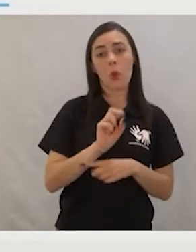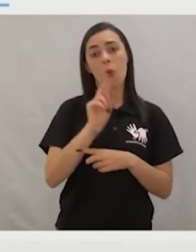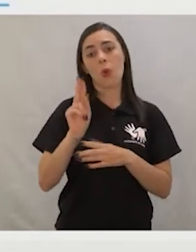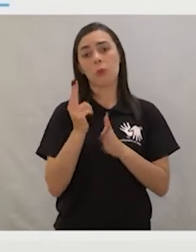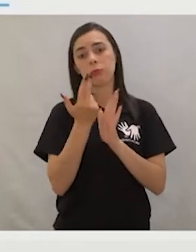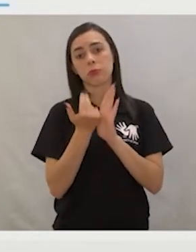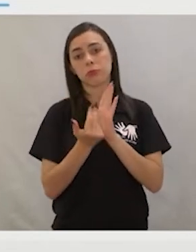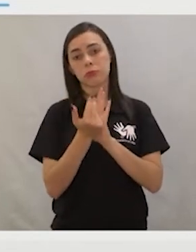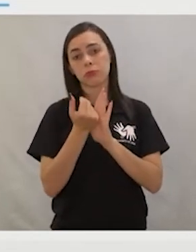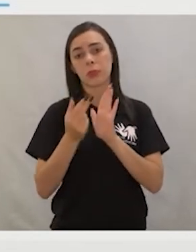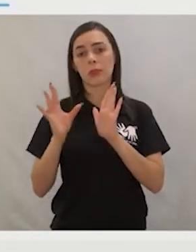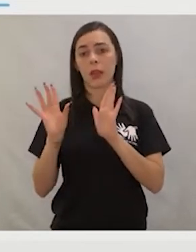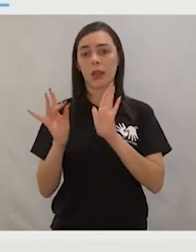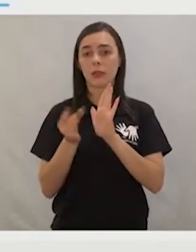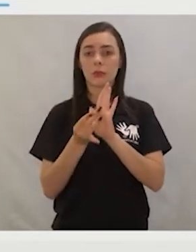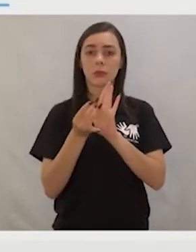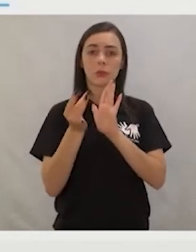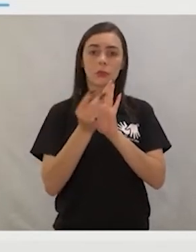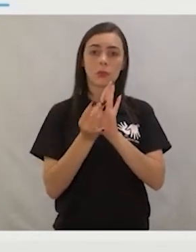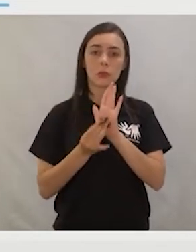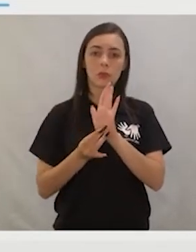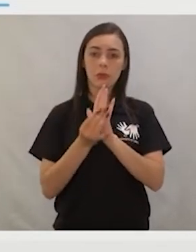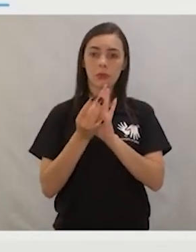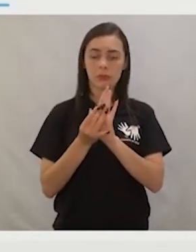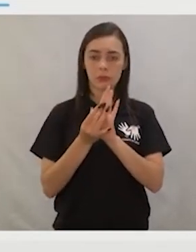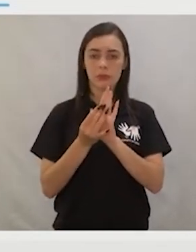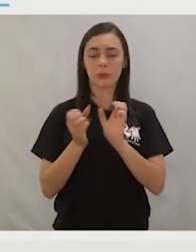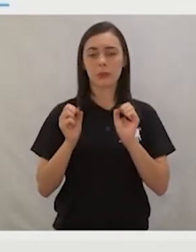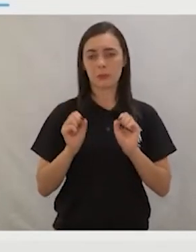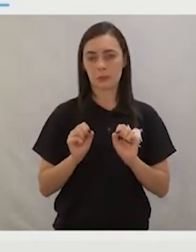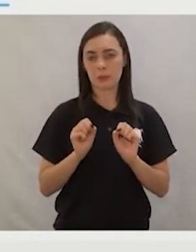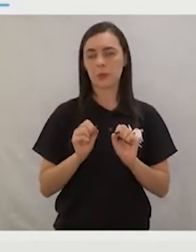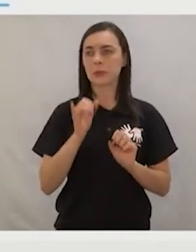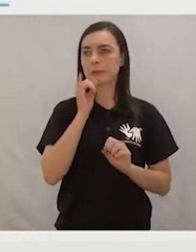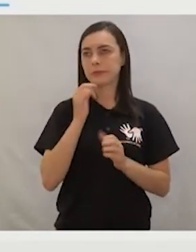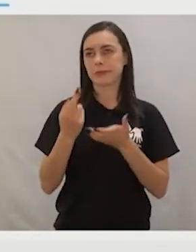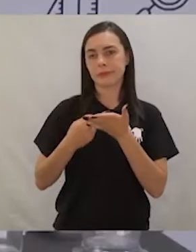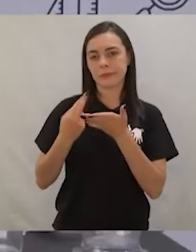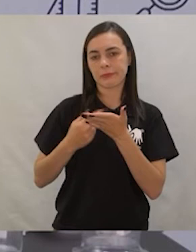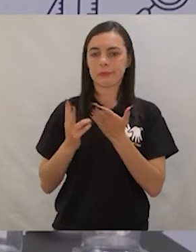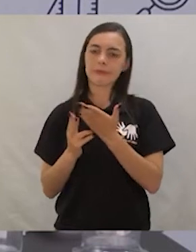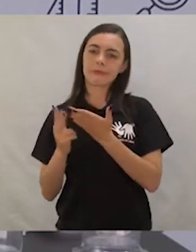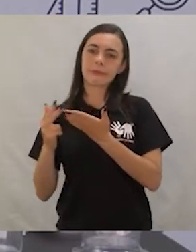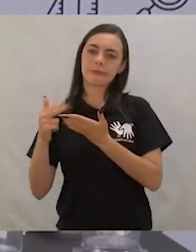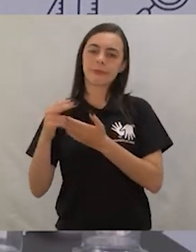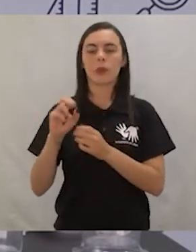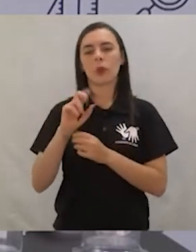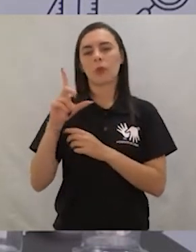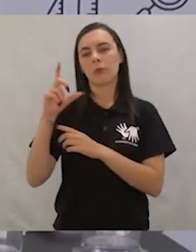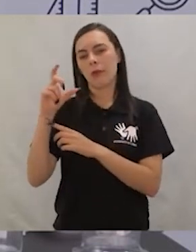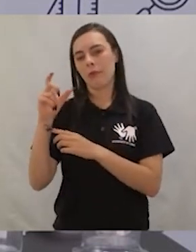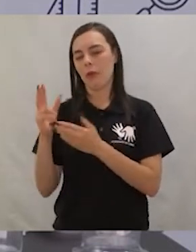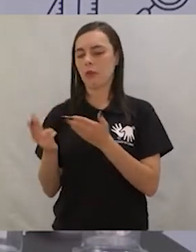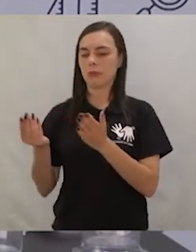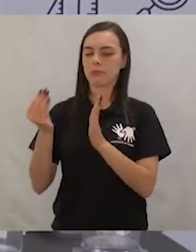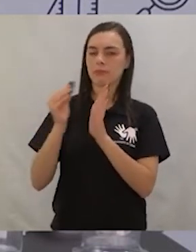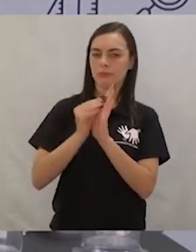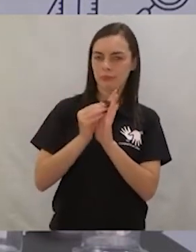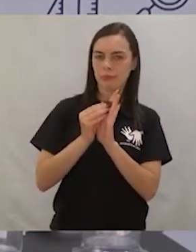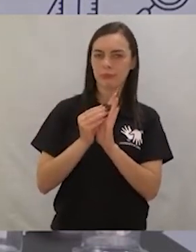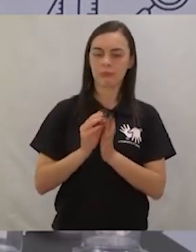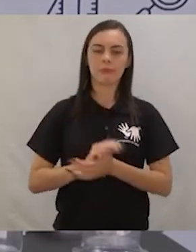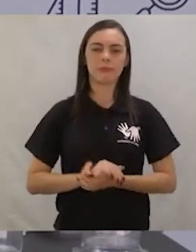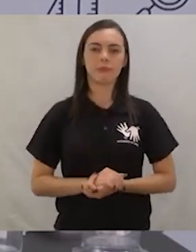você pode desenhar ou colar. Tá? Se você não consegue desenhar, você recorta da revista, ou se você tiver uma fotografia, daí você cola